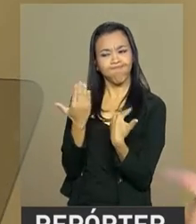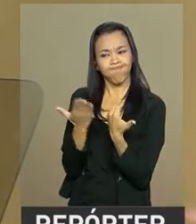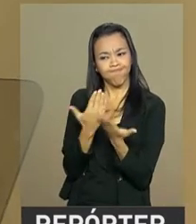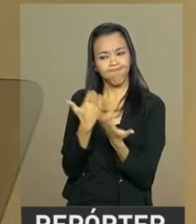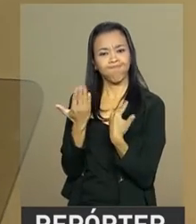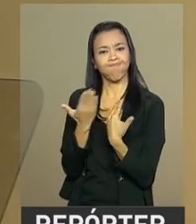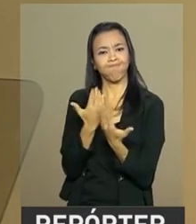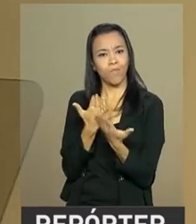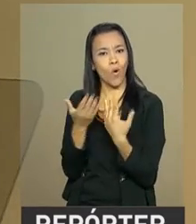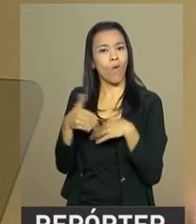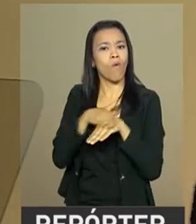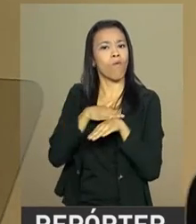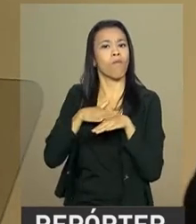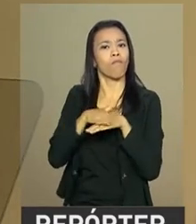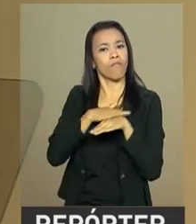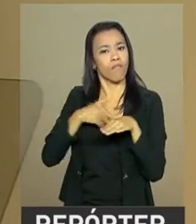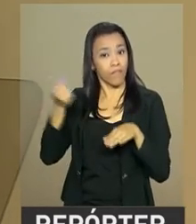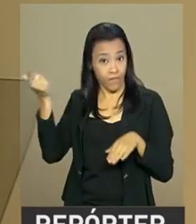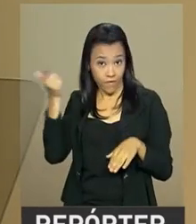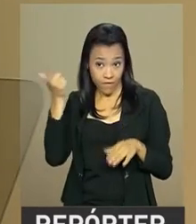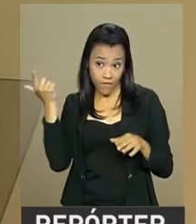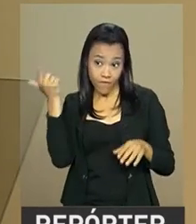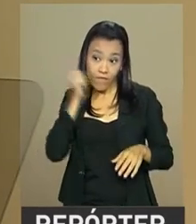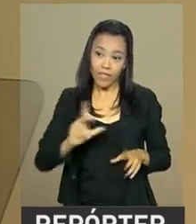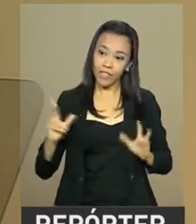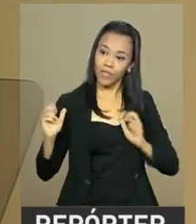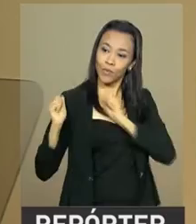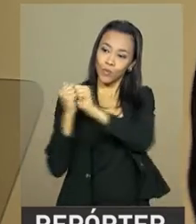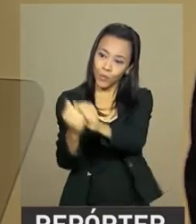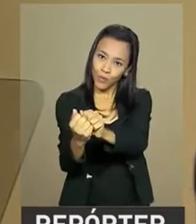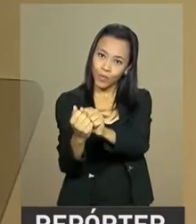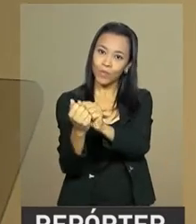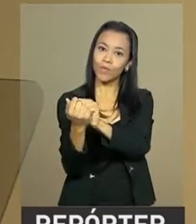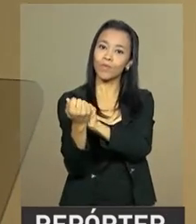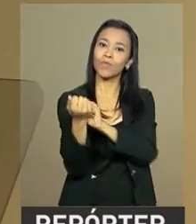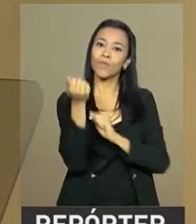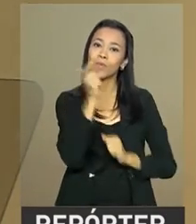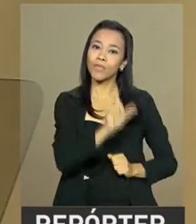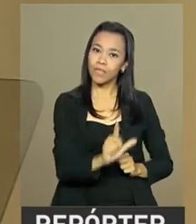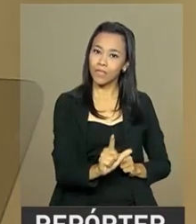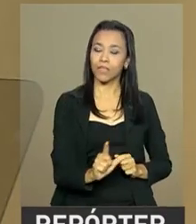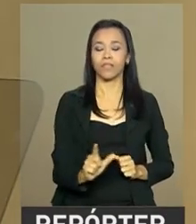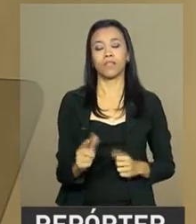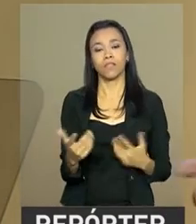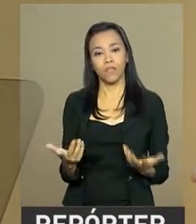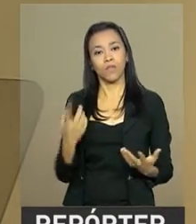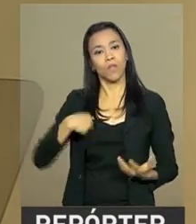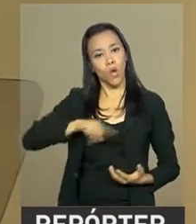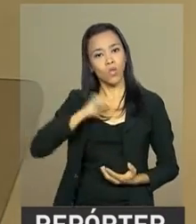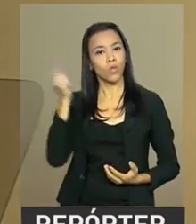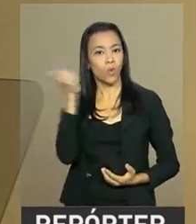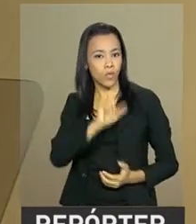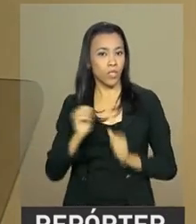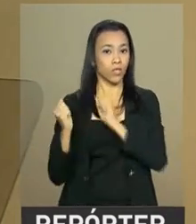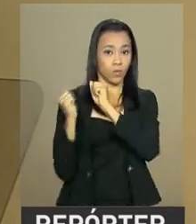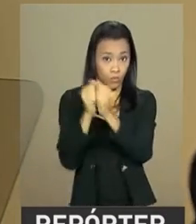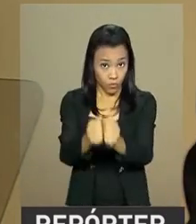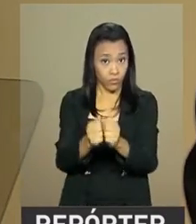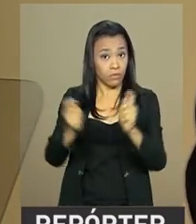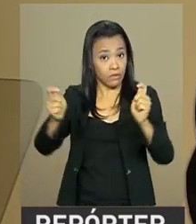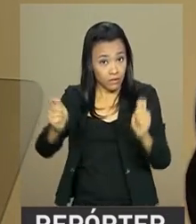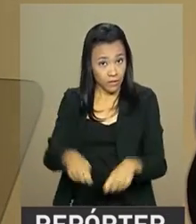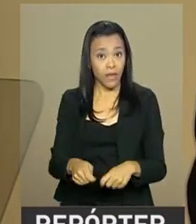teologicamente significa vencer convencer junto então eu acho que nós podemos juntos venceremos